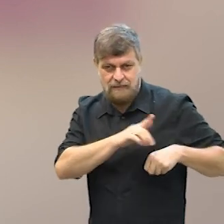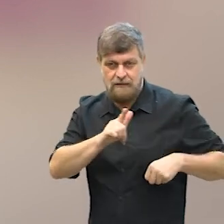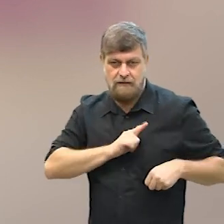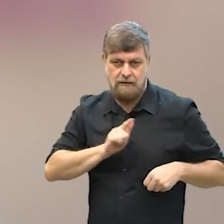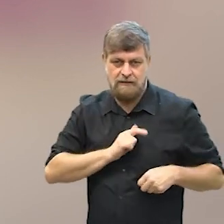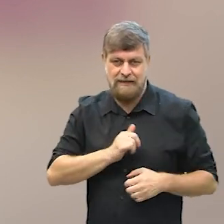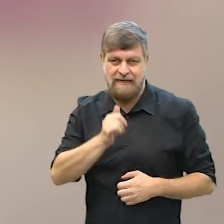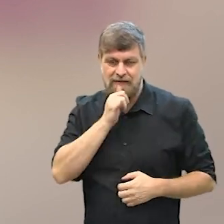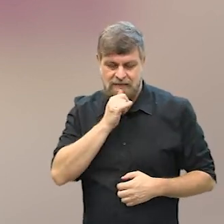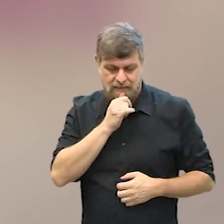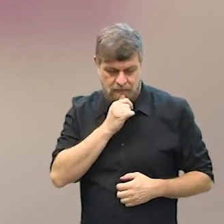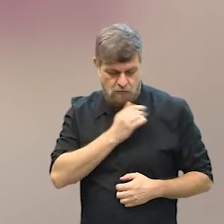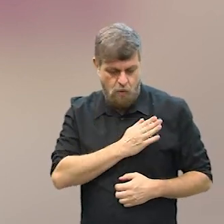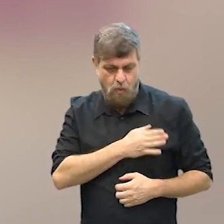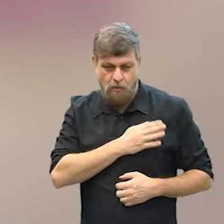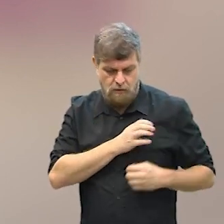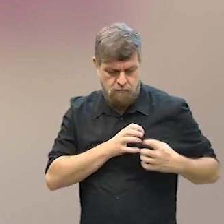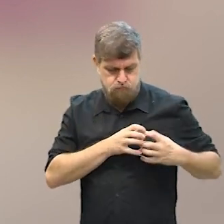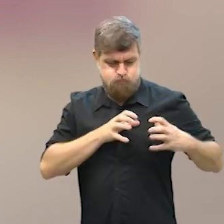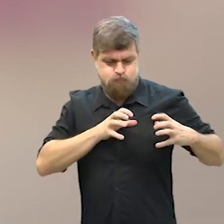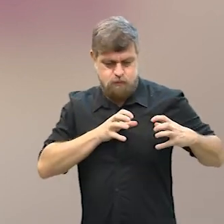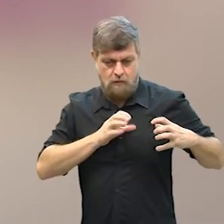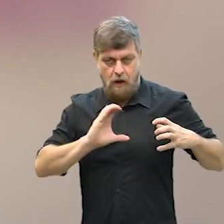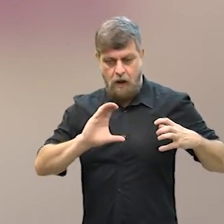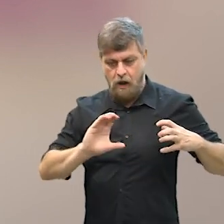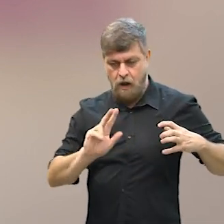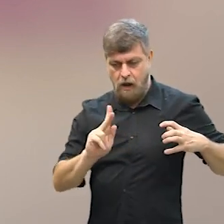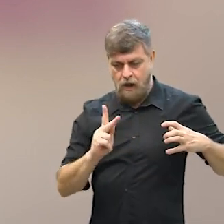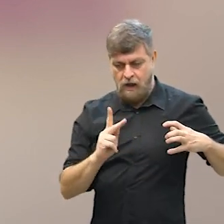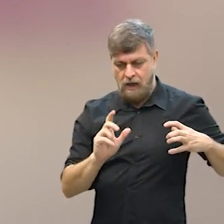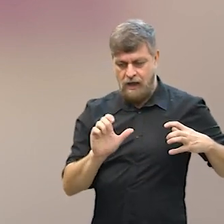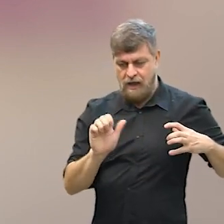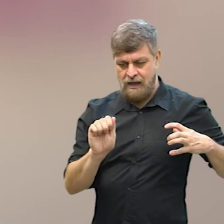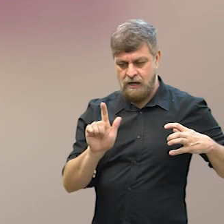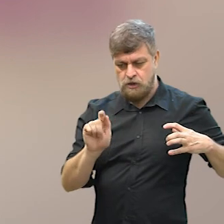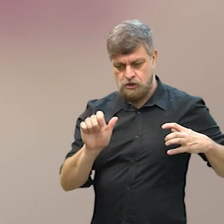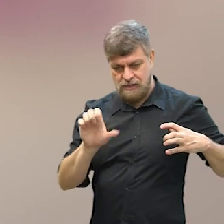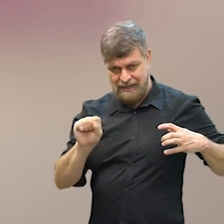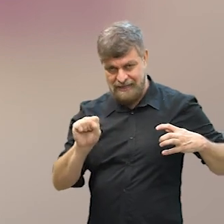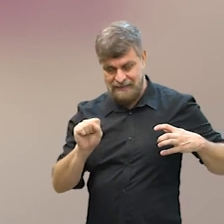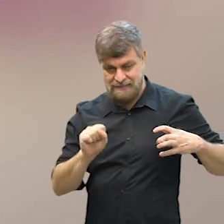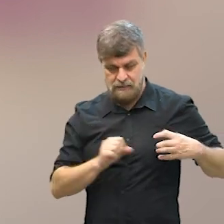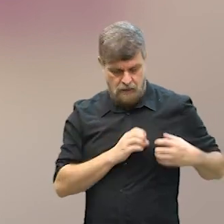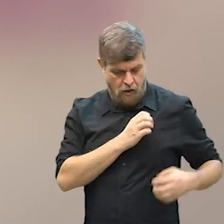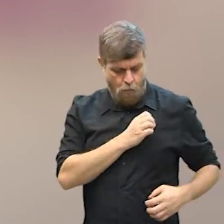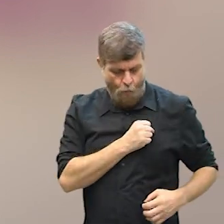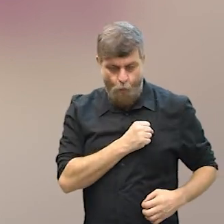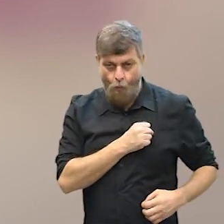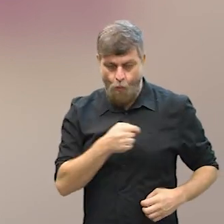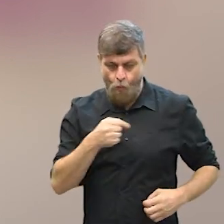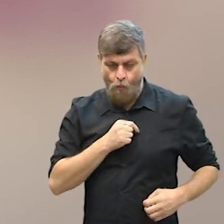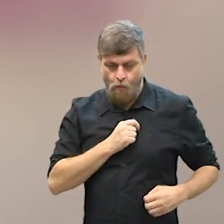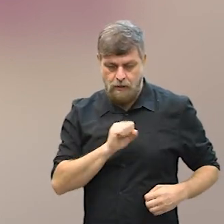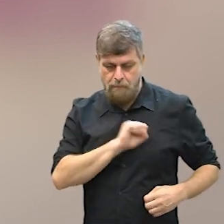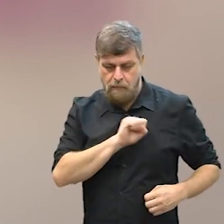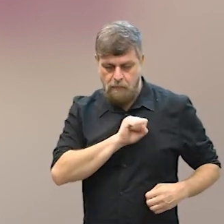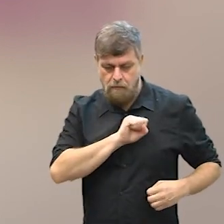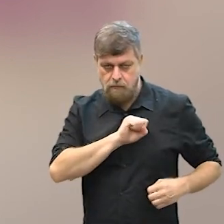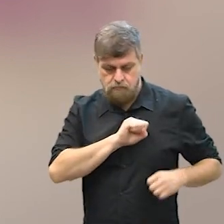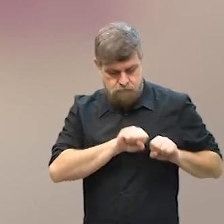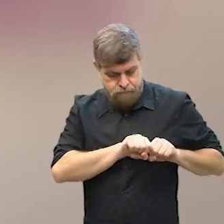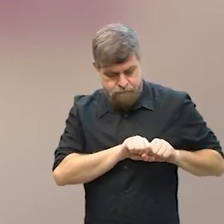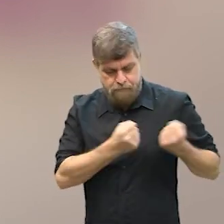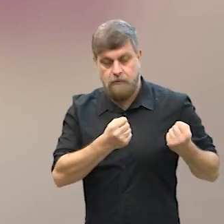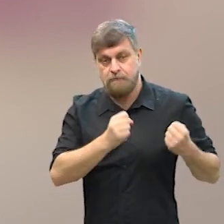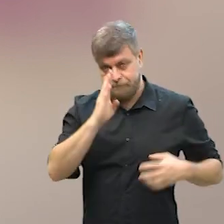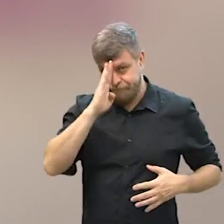que vão desde a doença de Chagas até a doença coronária, a isquemia miocárdica, que